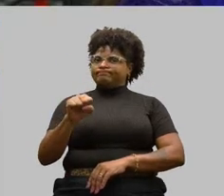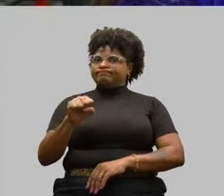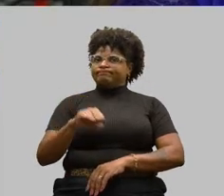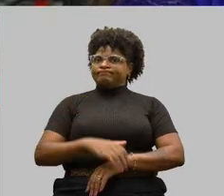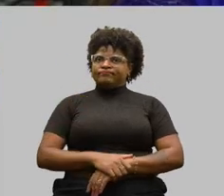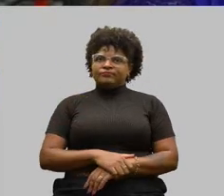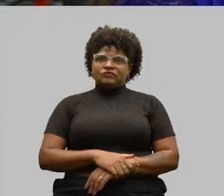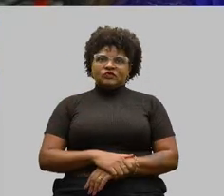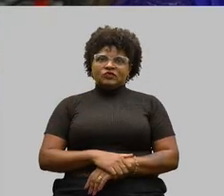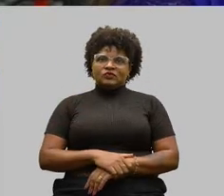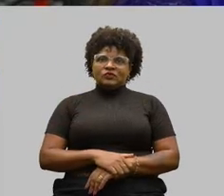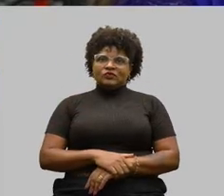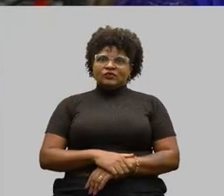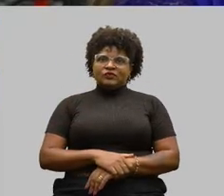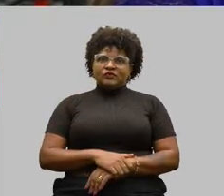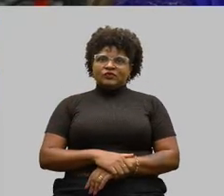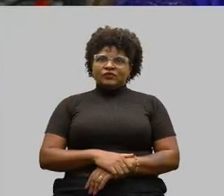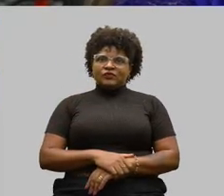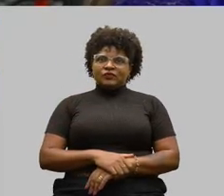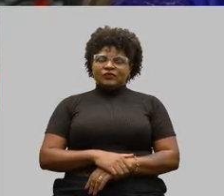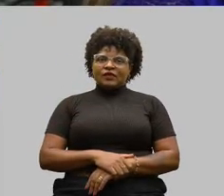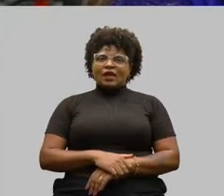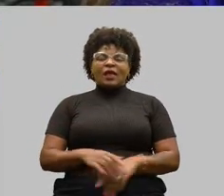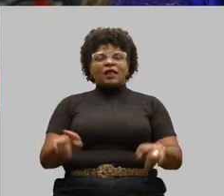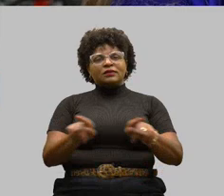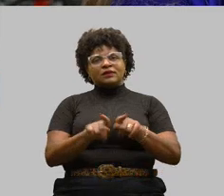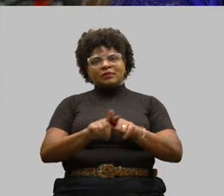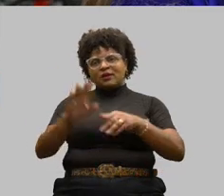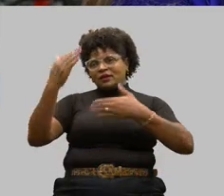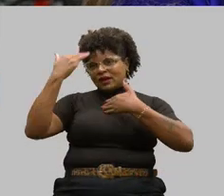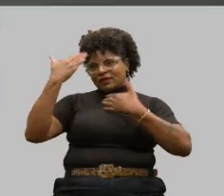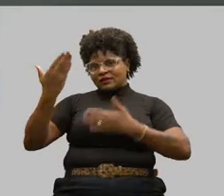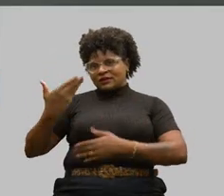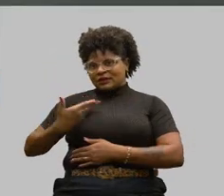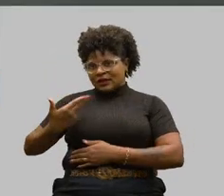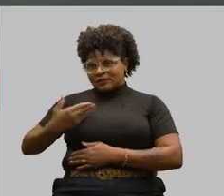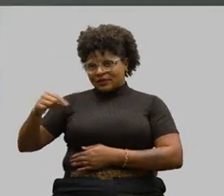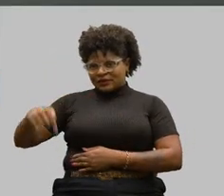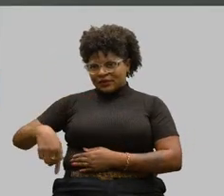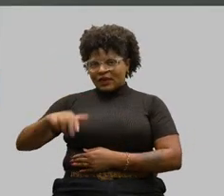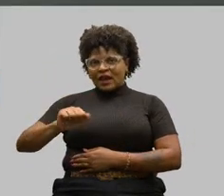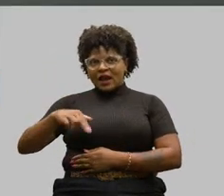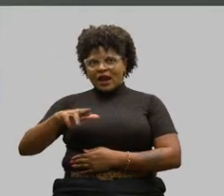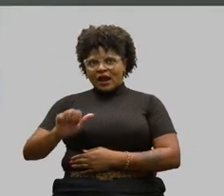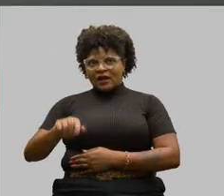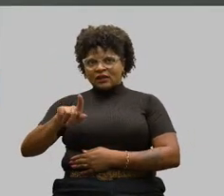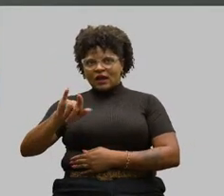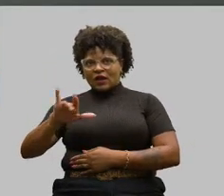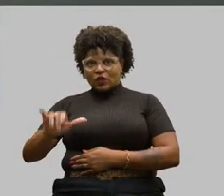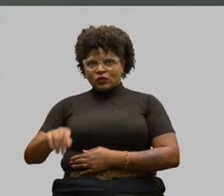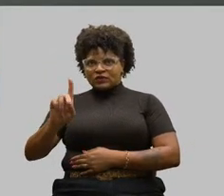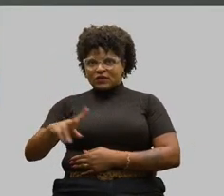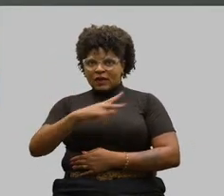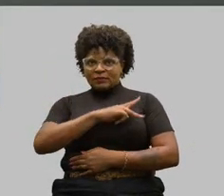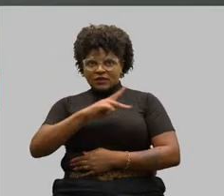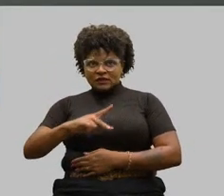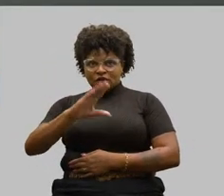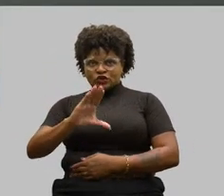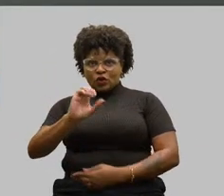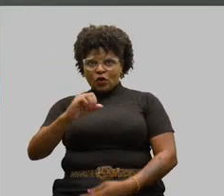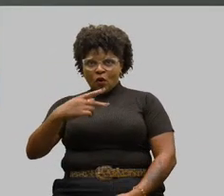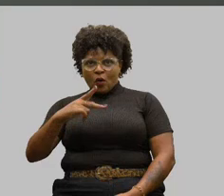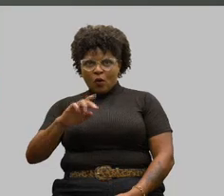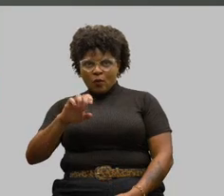quero aqui registrar a presença das minhas colegas Ana Lúcia que além de presidente do compede é diretor